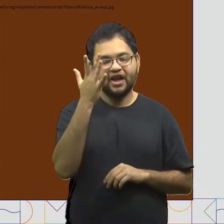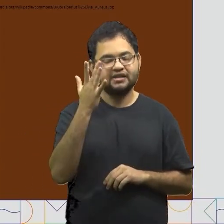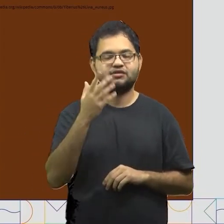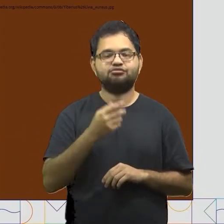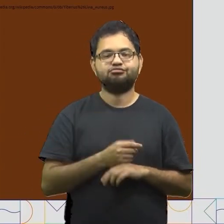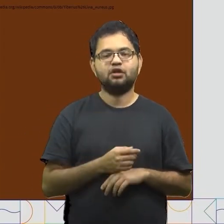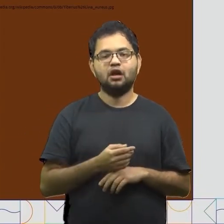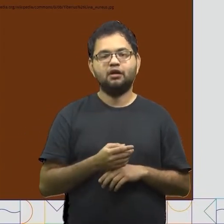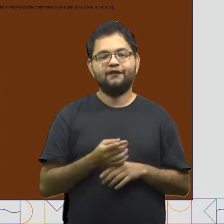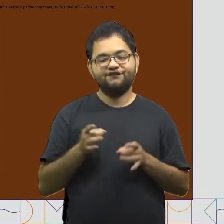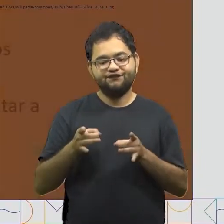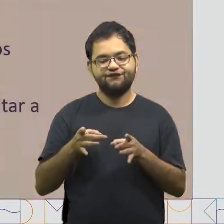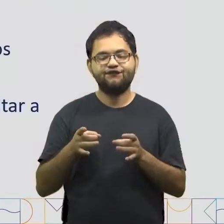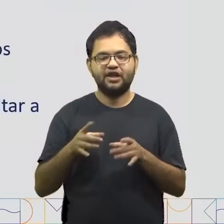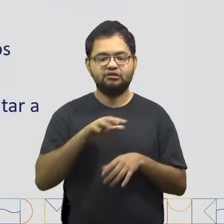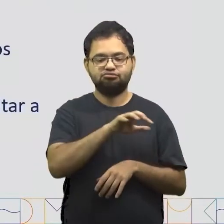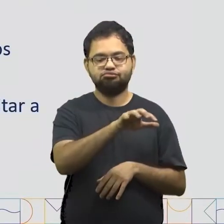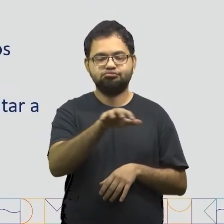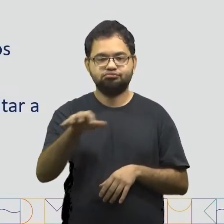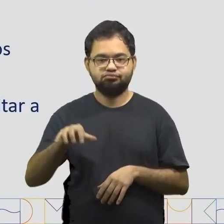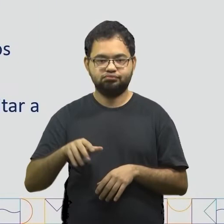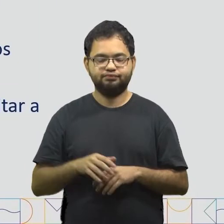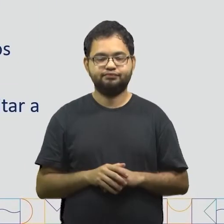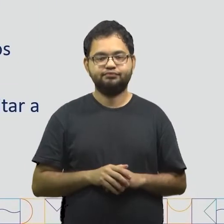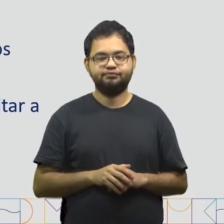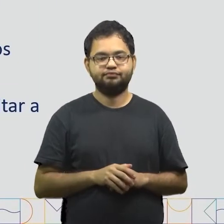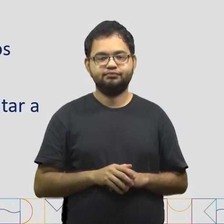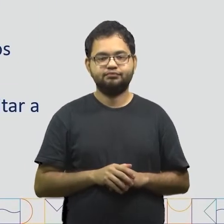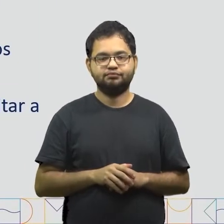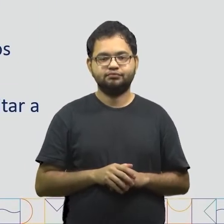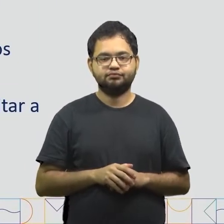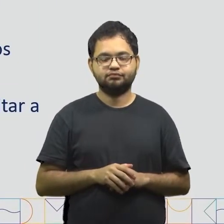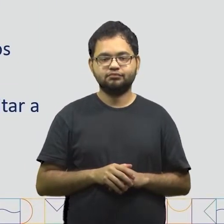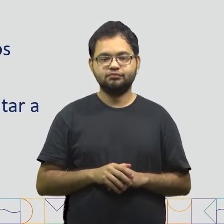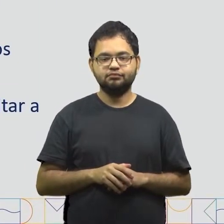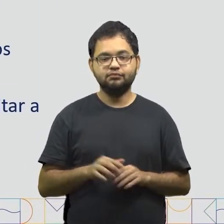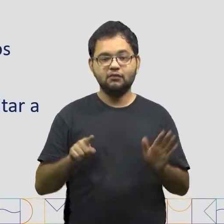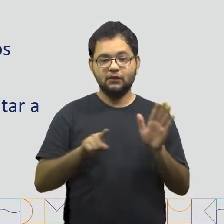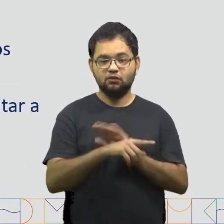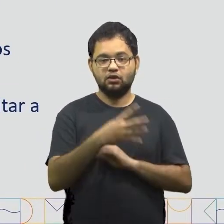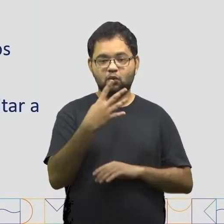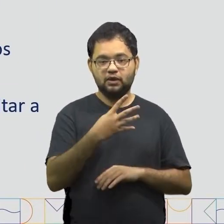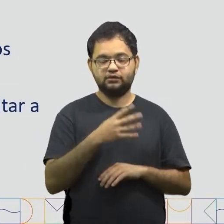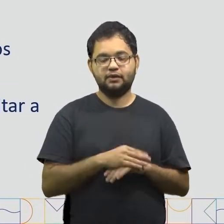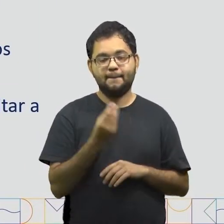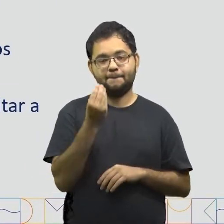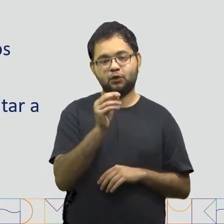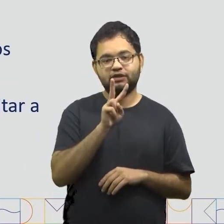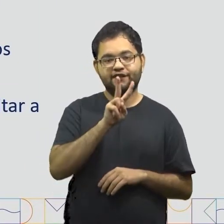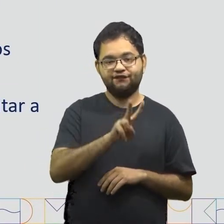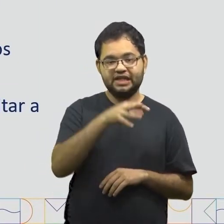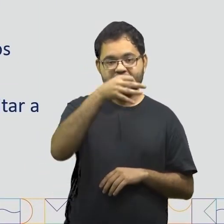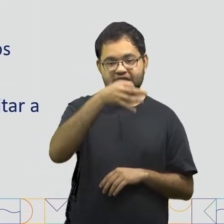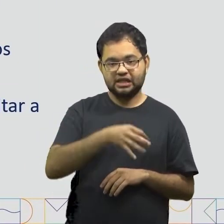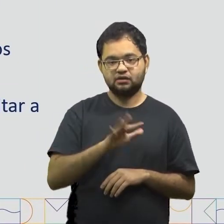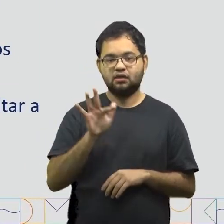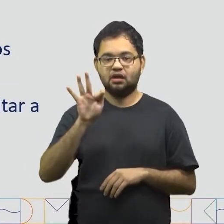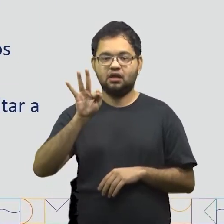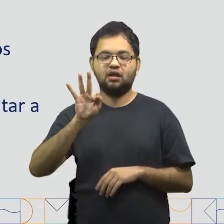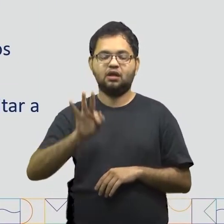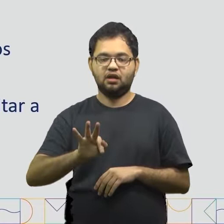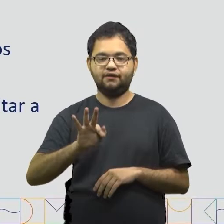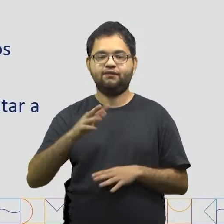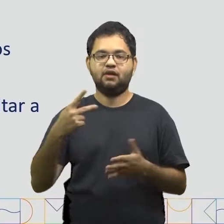com várias regiões atividade 4 assinale v verdadeiro e f